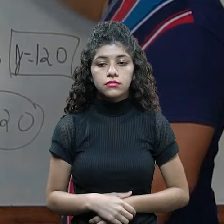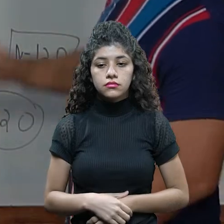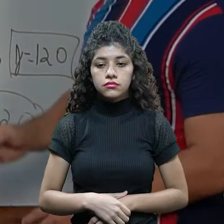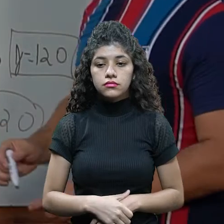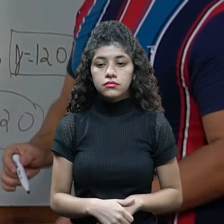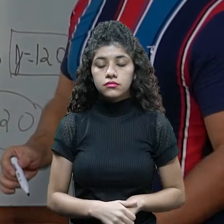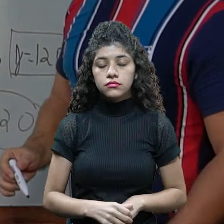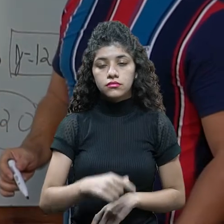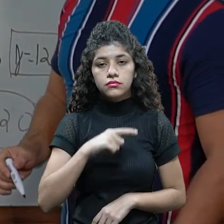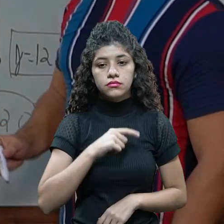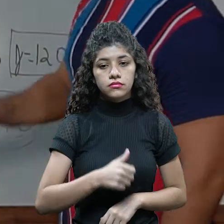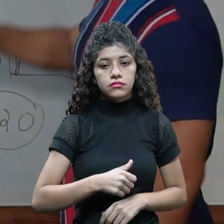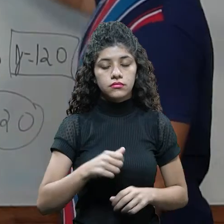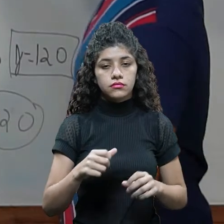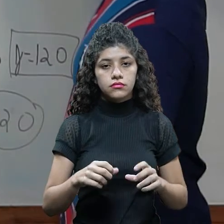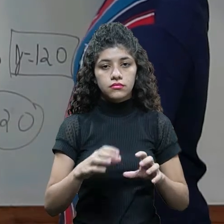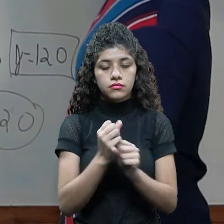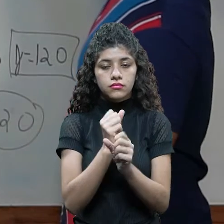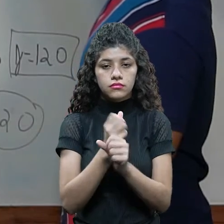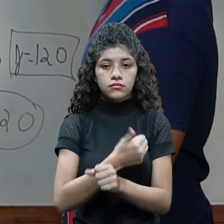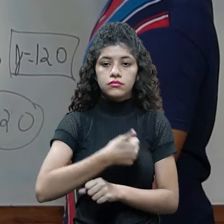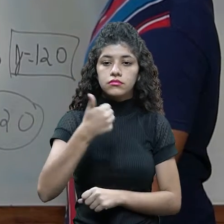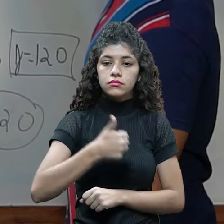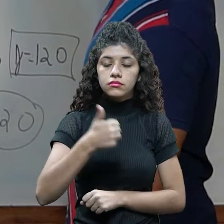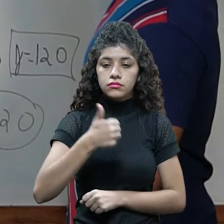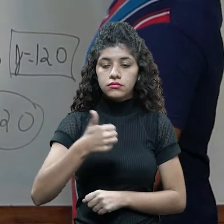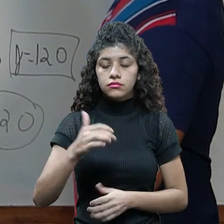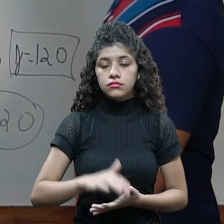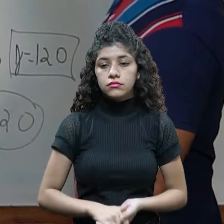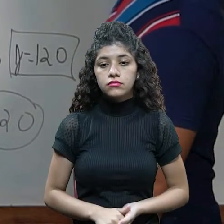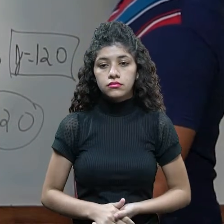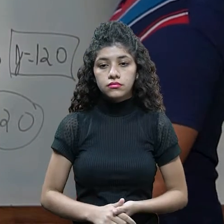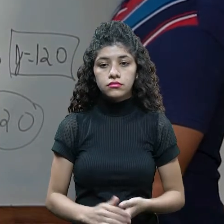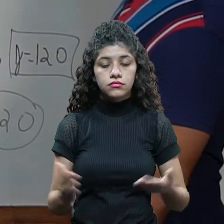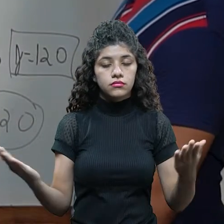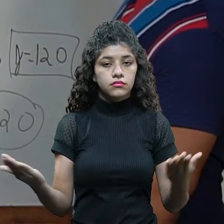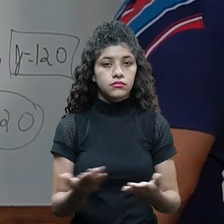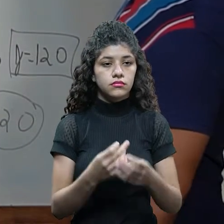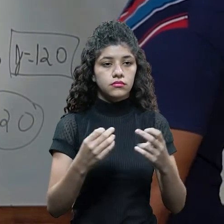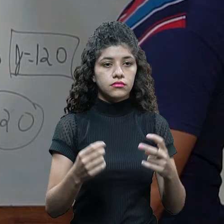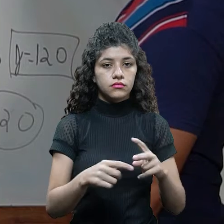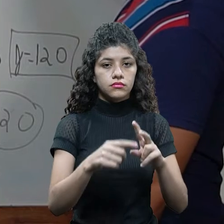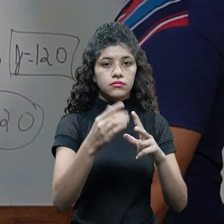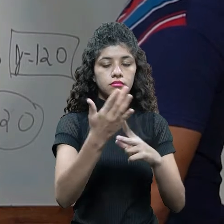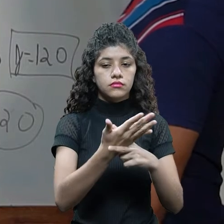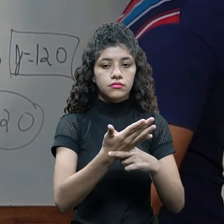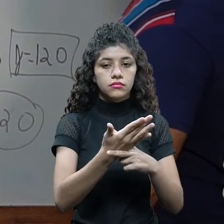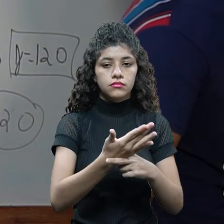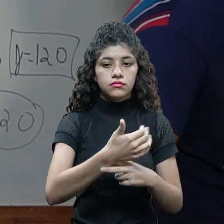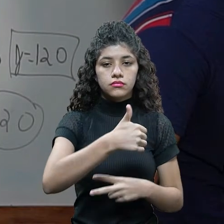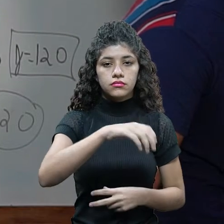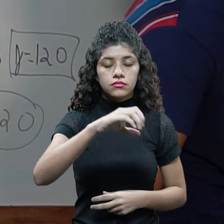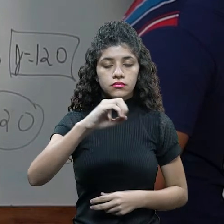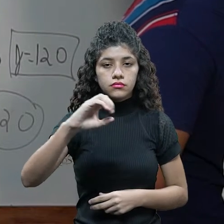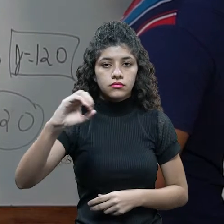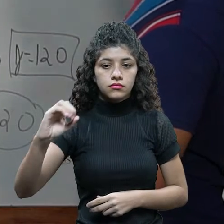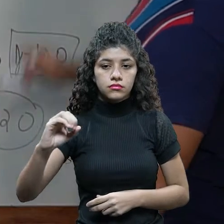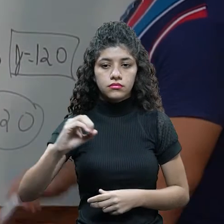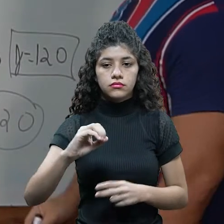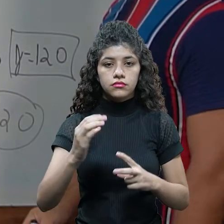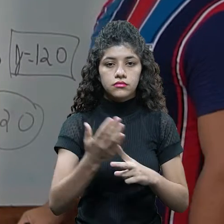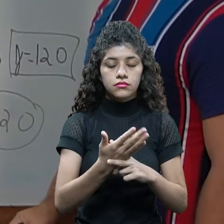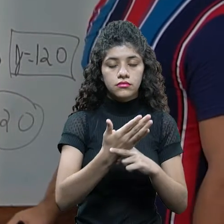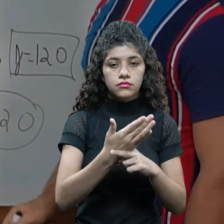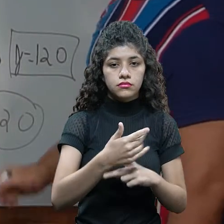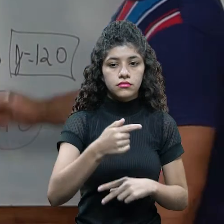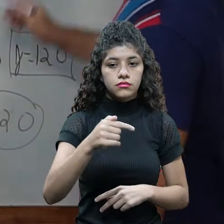Eu gero uma equação do primeiro grau. Isolo x e o que está multiplicando passa dividindo. X é igual a 900 dividido